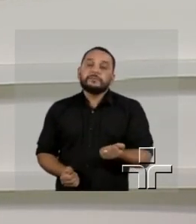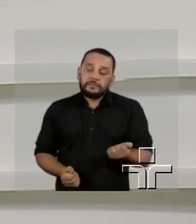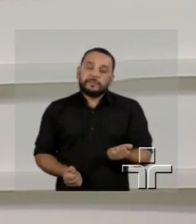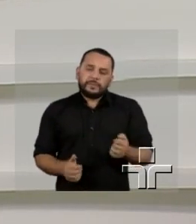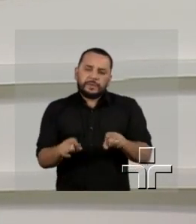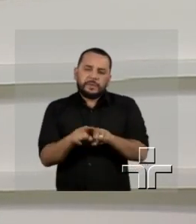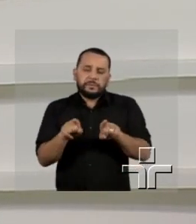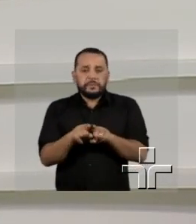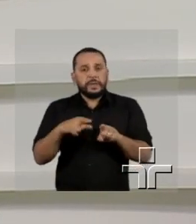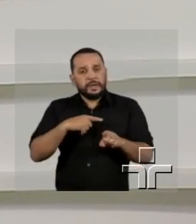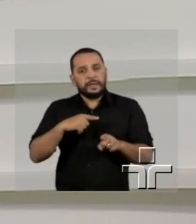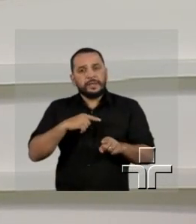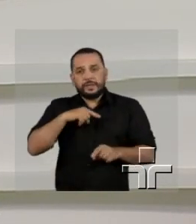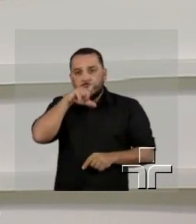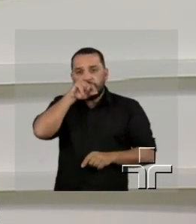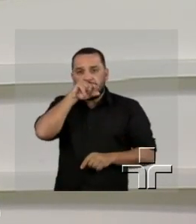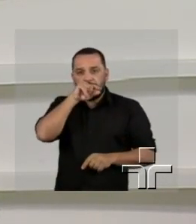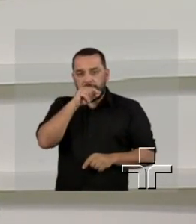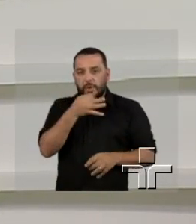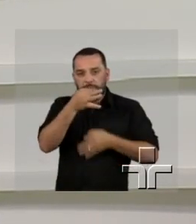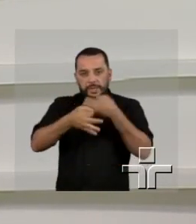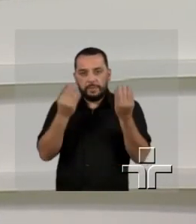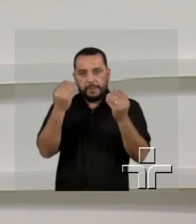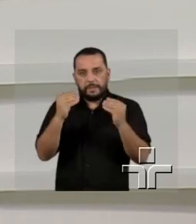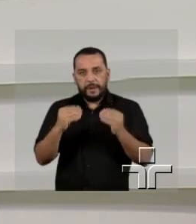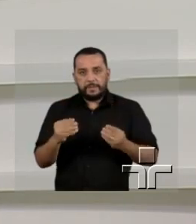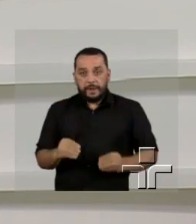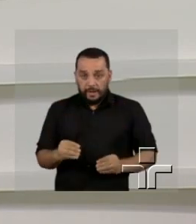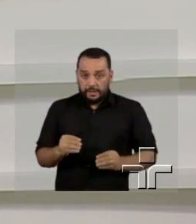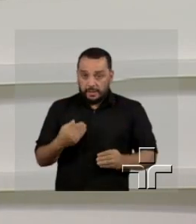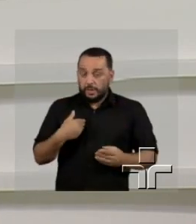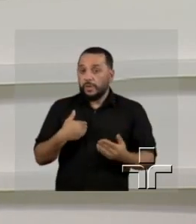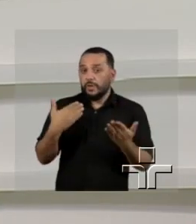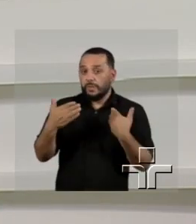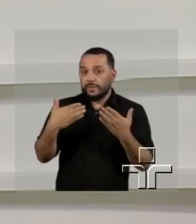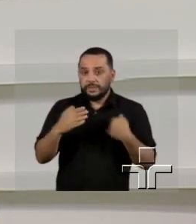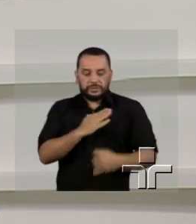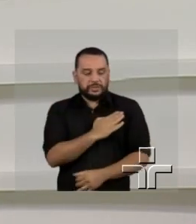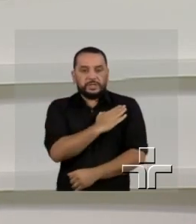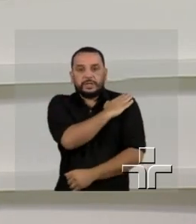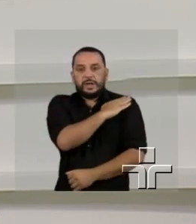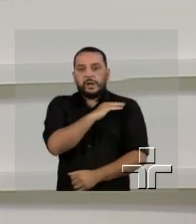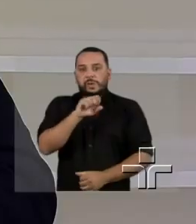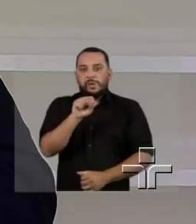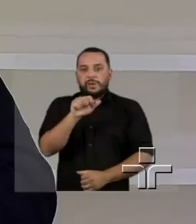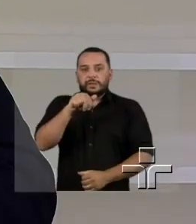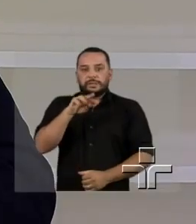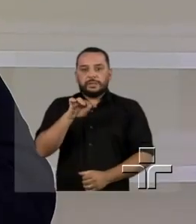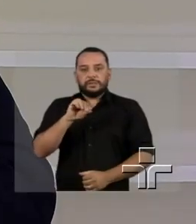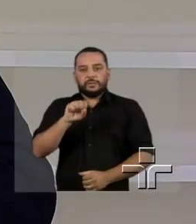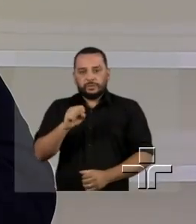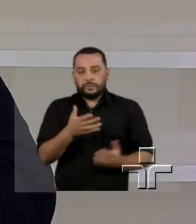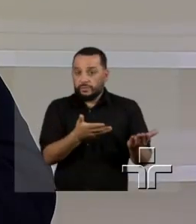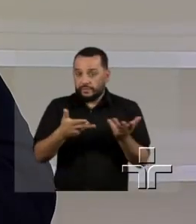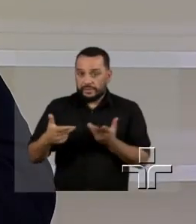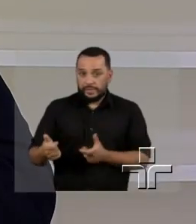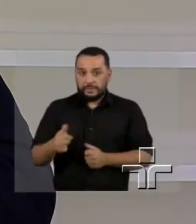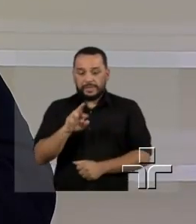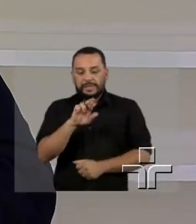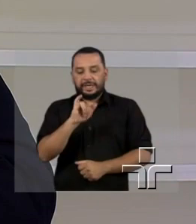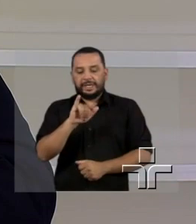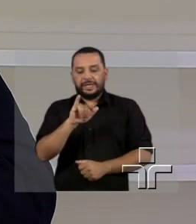República e foi secretário nacional de Segurança Pública entre 2017 e 2018. O presidente Jair Bolsonaro